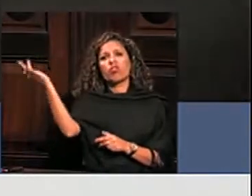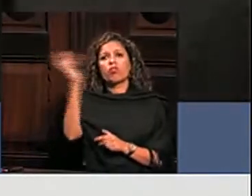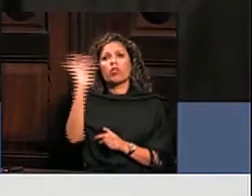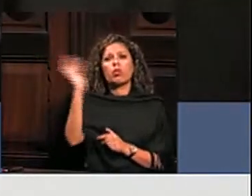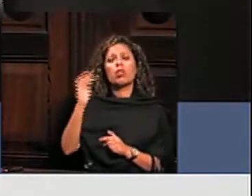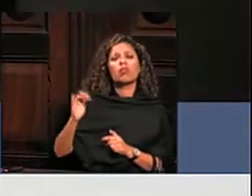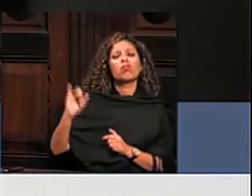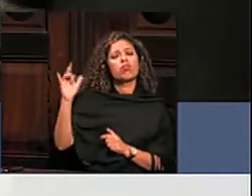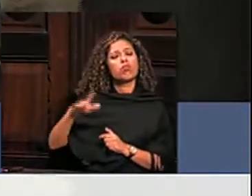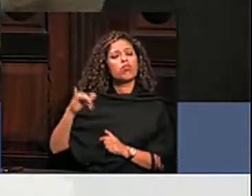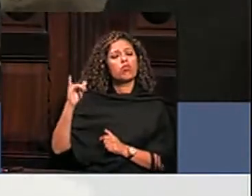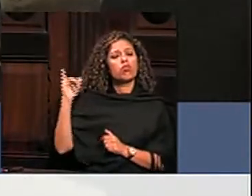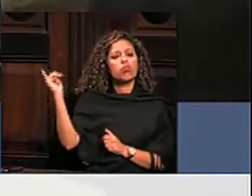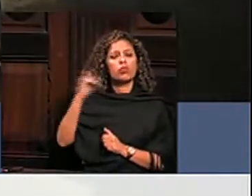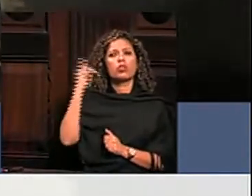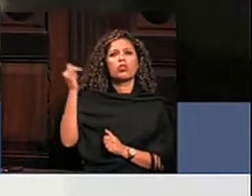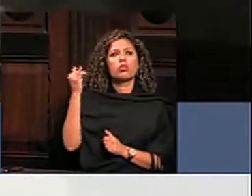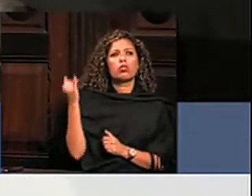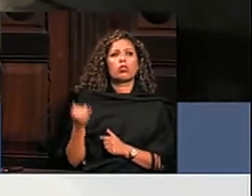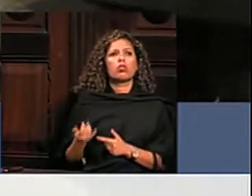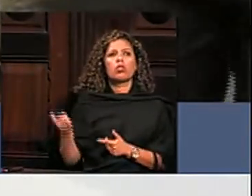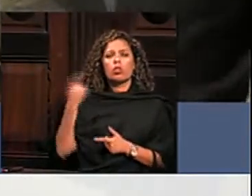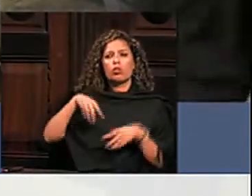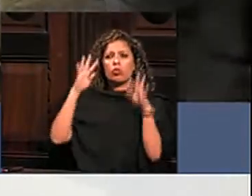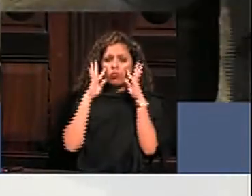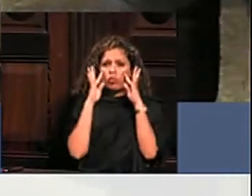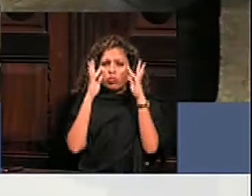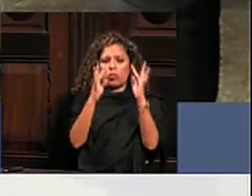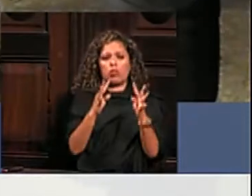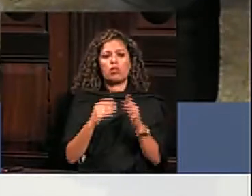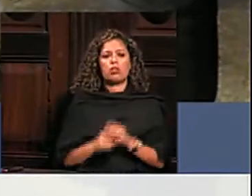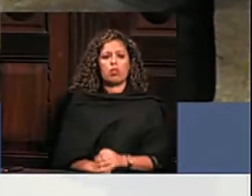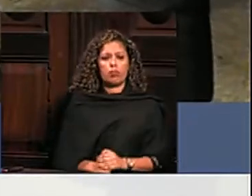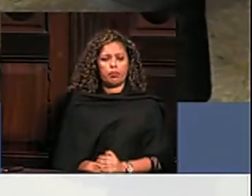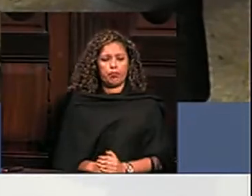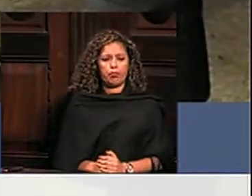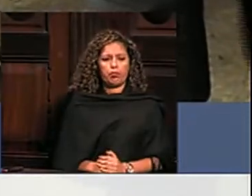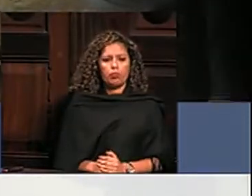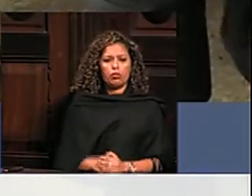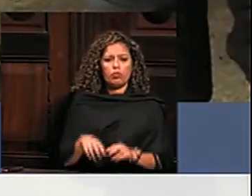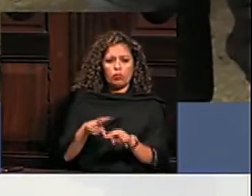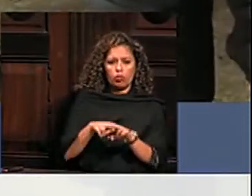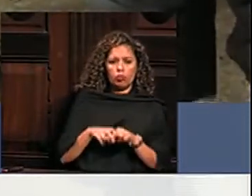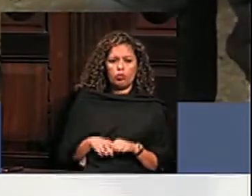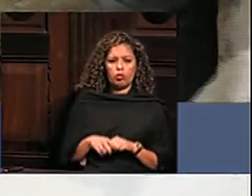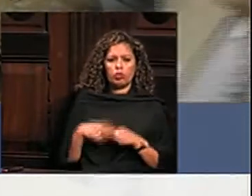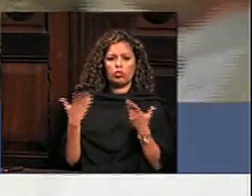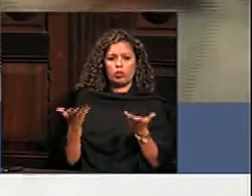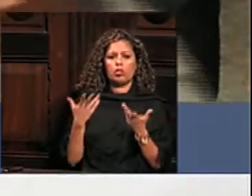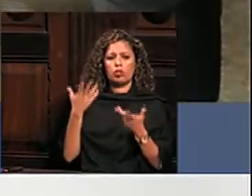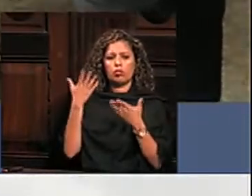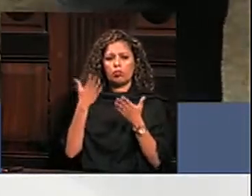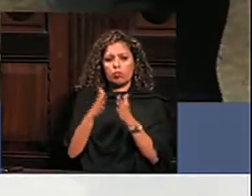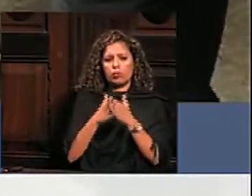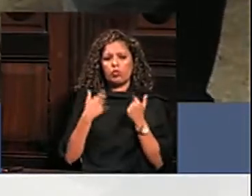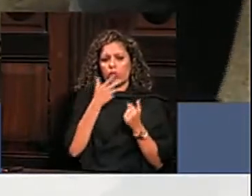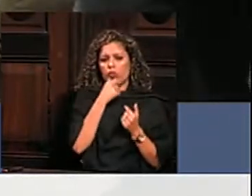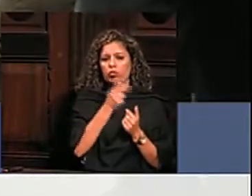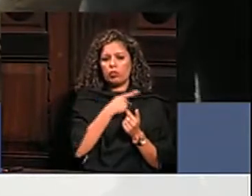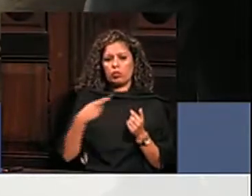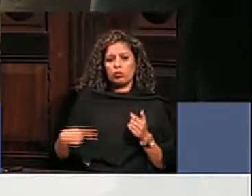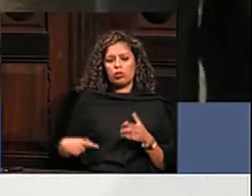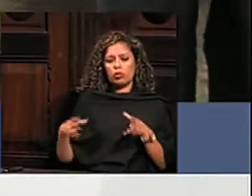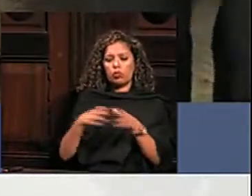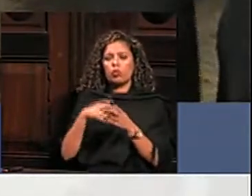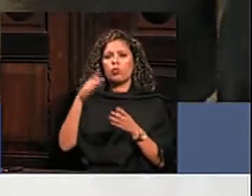UESO e podem ter certeza que a bancada do Partido dos Trabalhadores estará junto. Por isso, por último, senhor presidente, dizer que o Partido